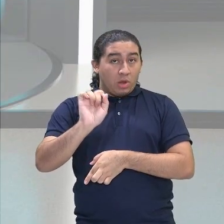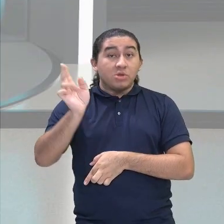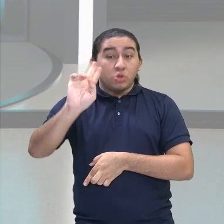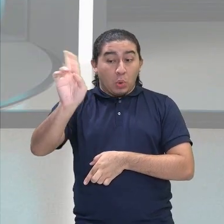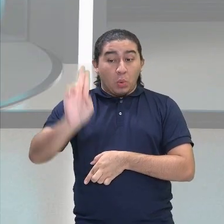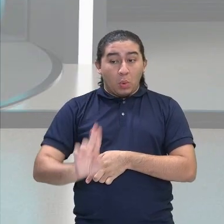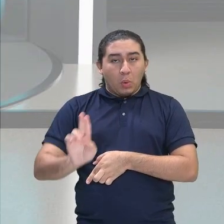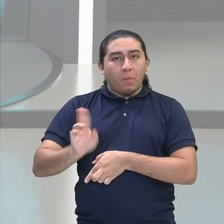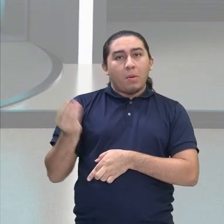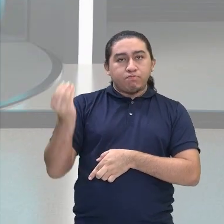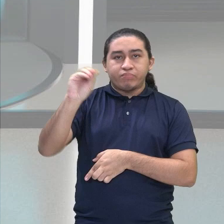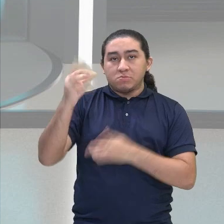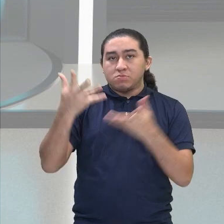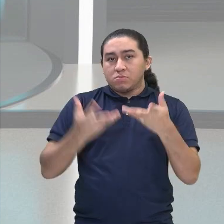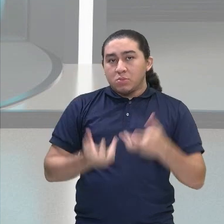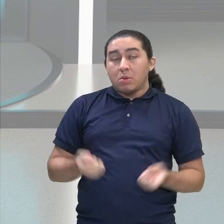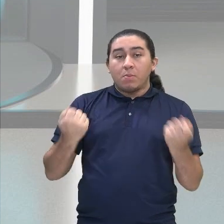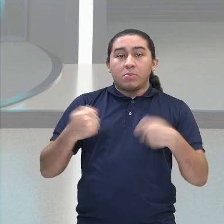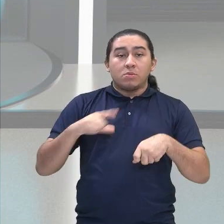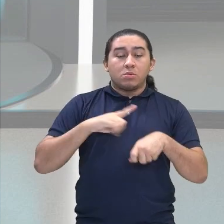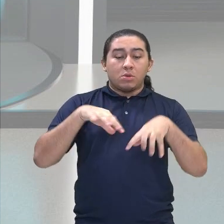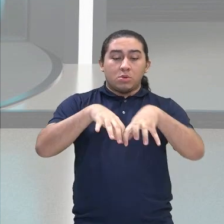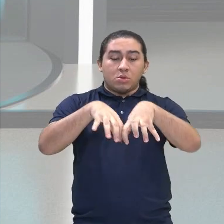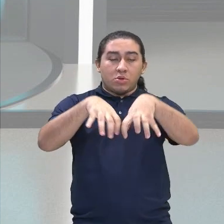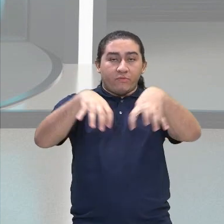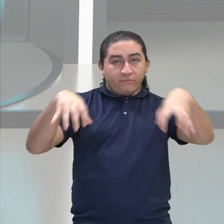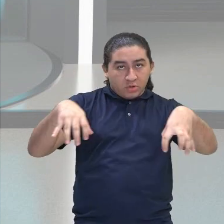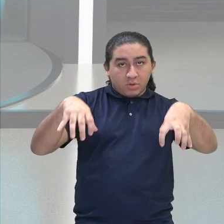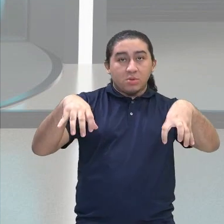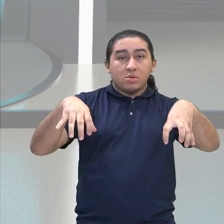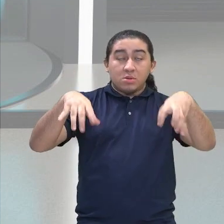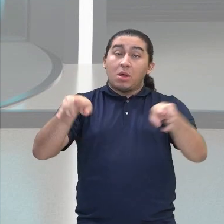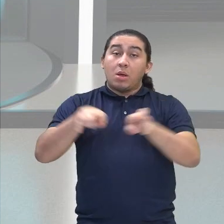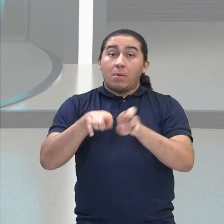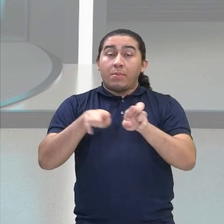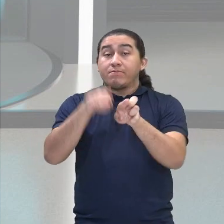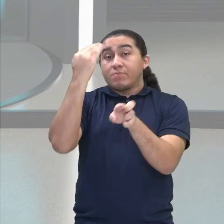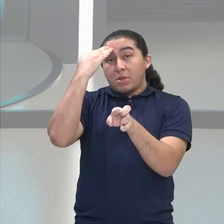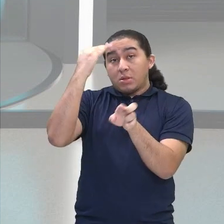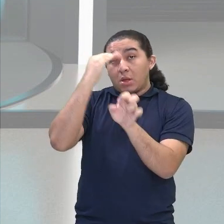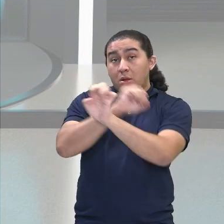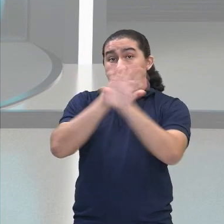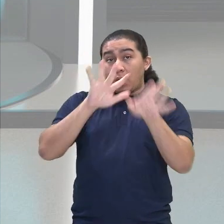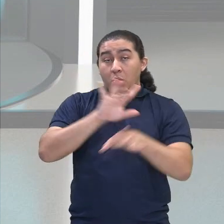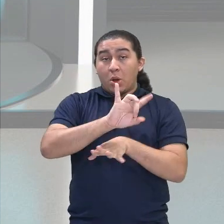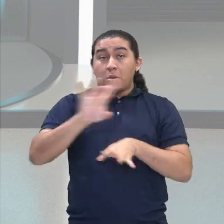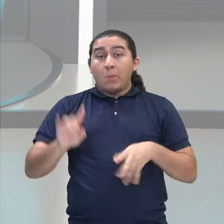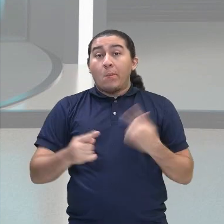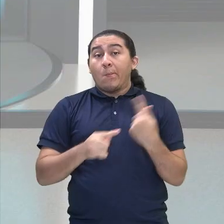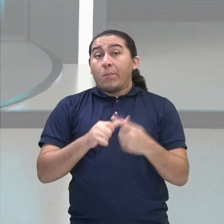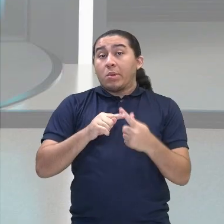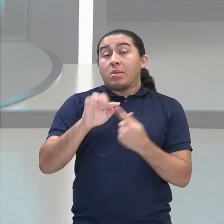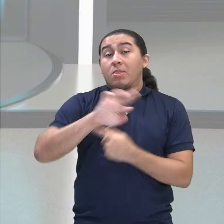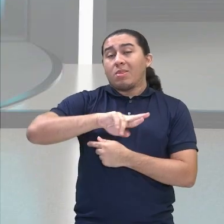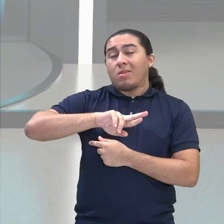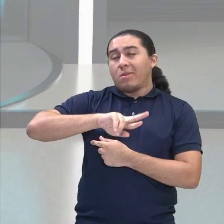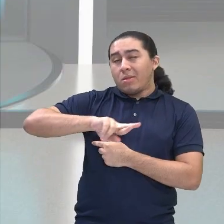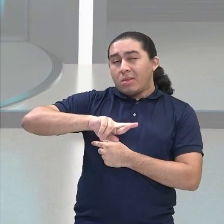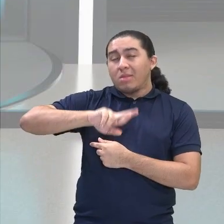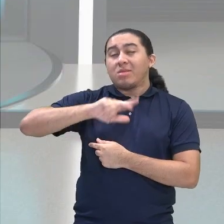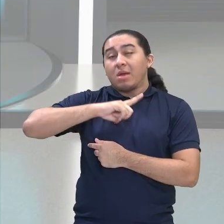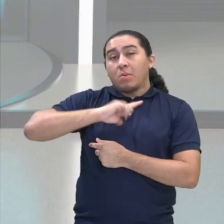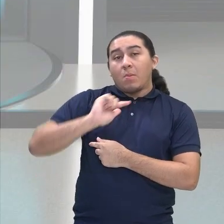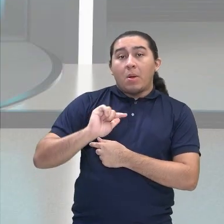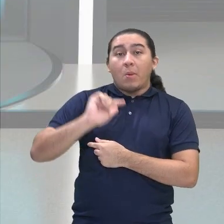que possamos dividir e organizar melhor. Afinal, aqui eu não estou trazendo, mas nós temos uma forma própria